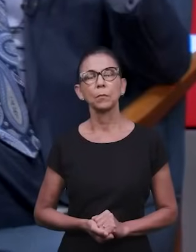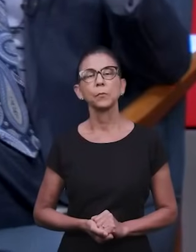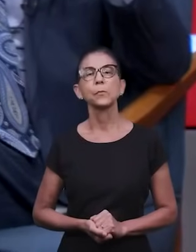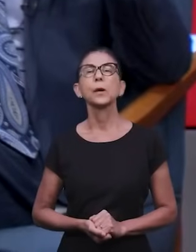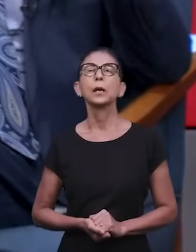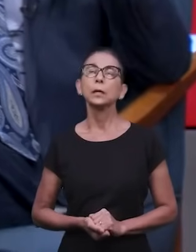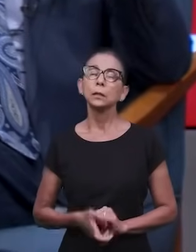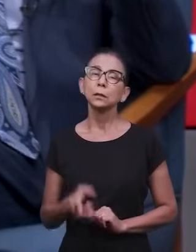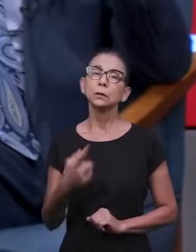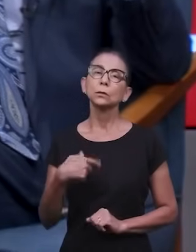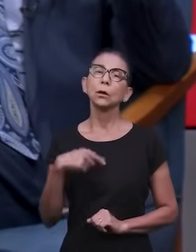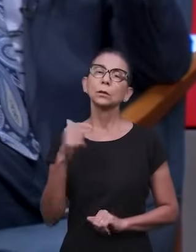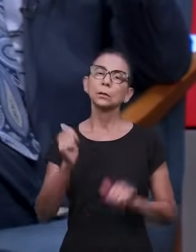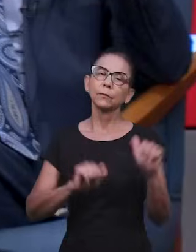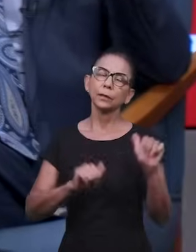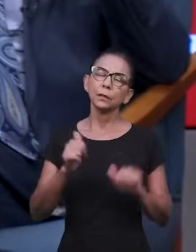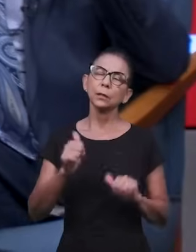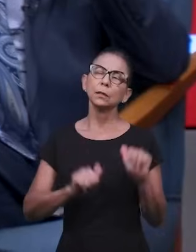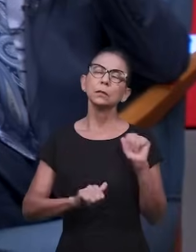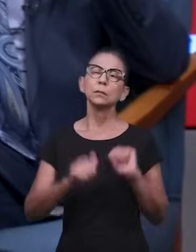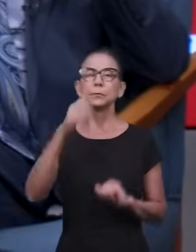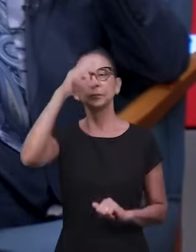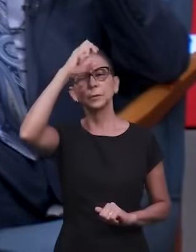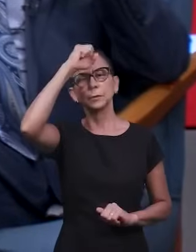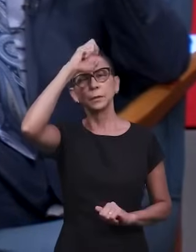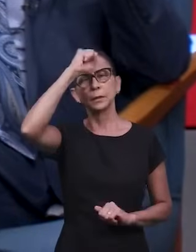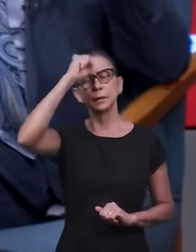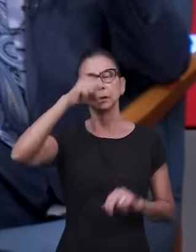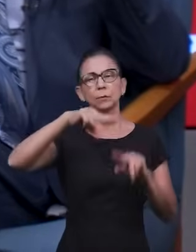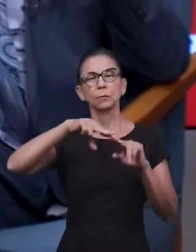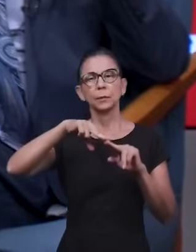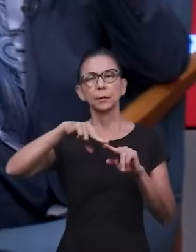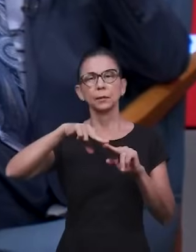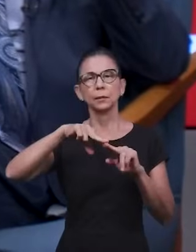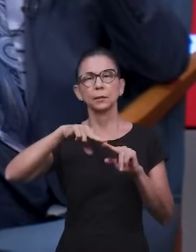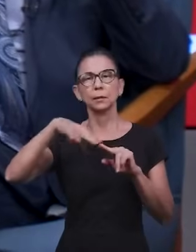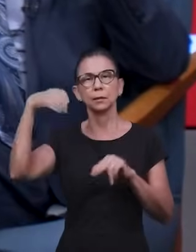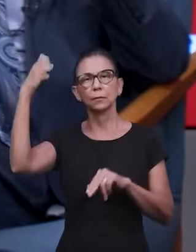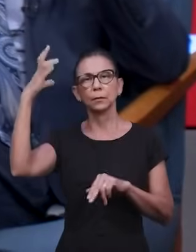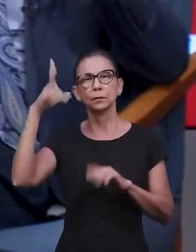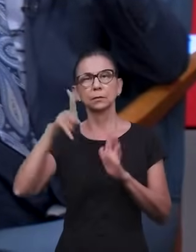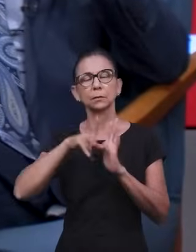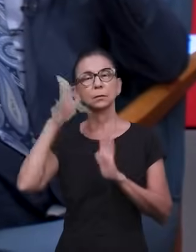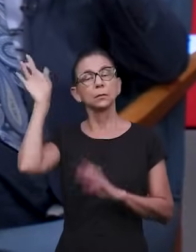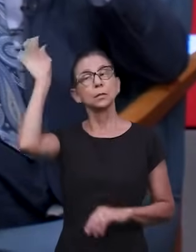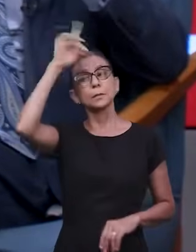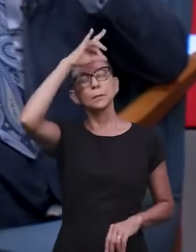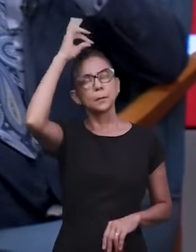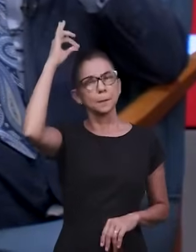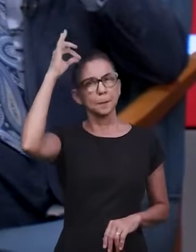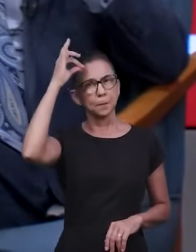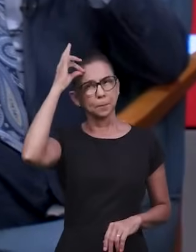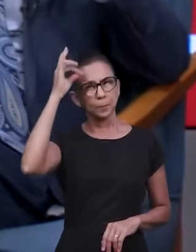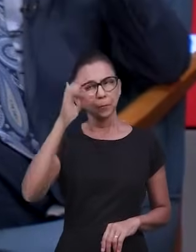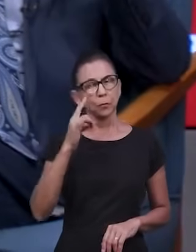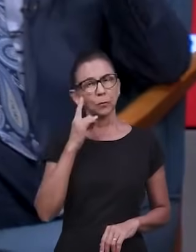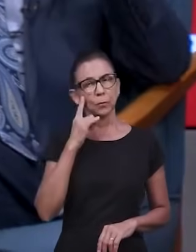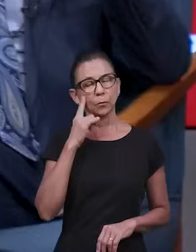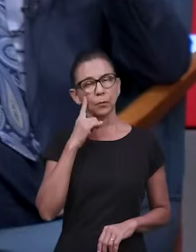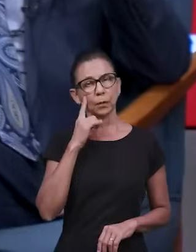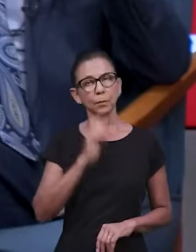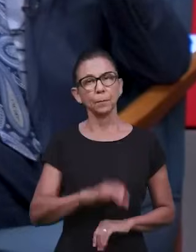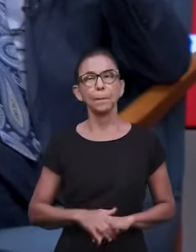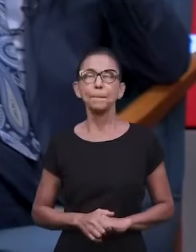nós avaliamos e é isso que nós temos aprendido pela revelação do Espírito Santo Então vamos lá vamos pegar uma